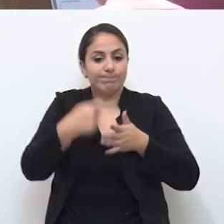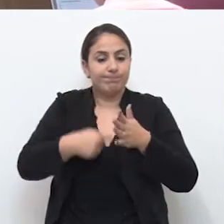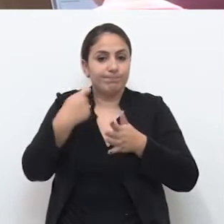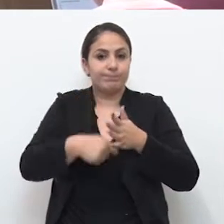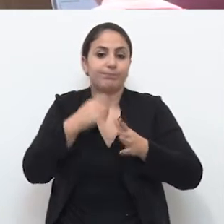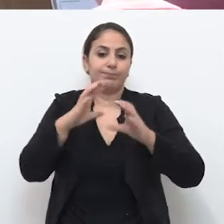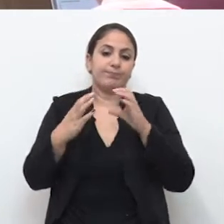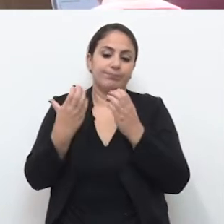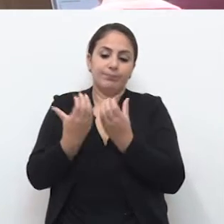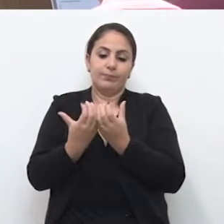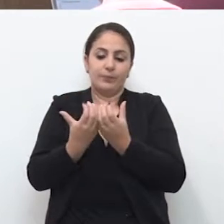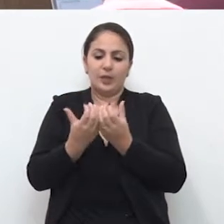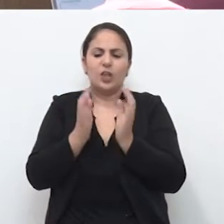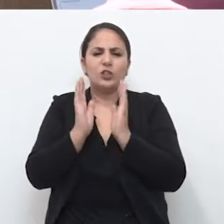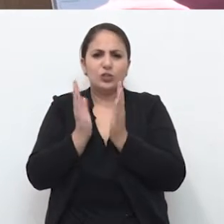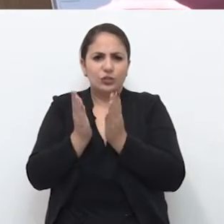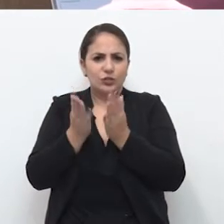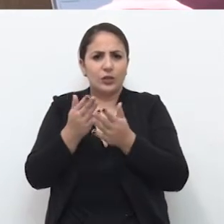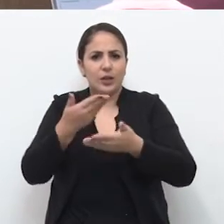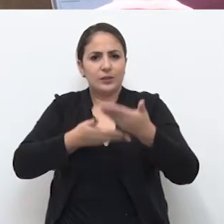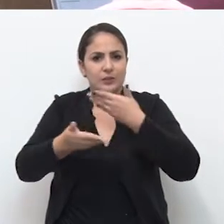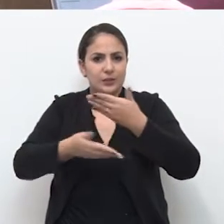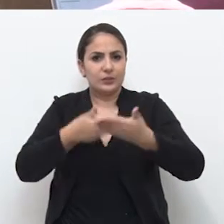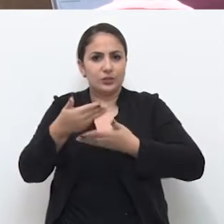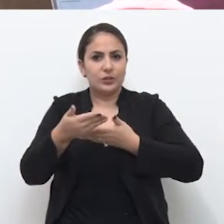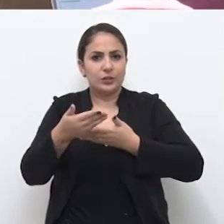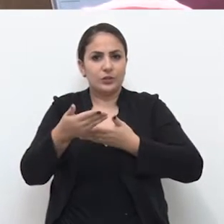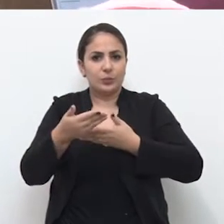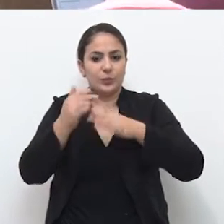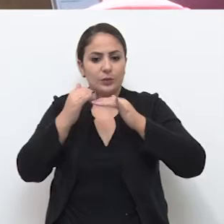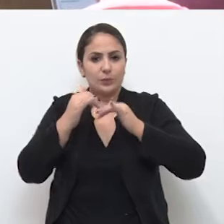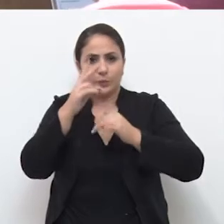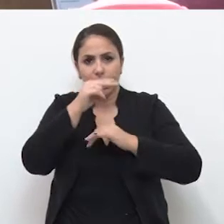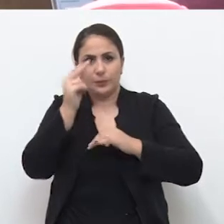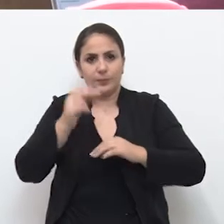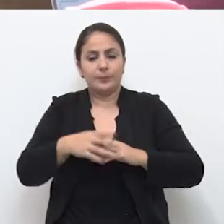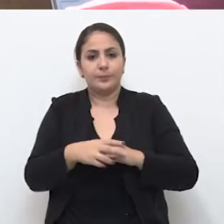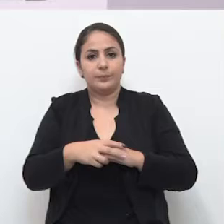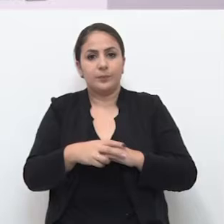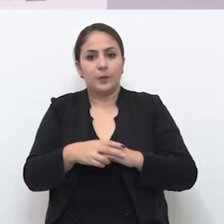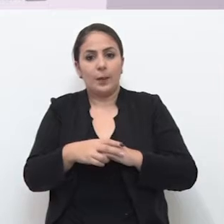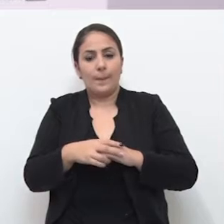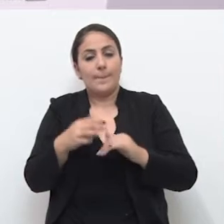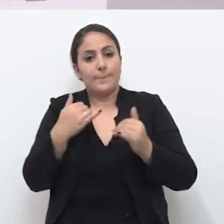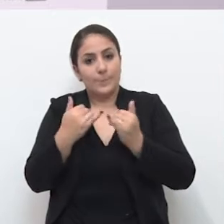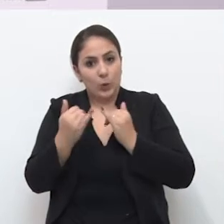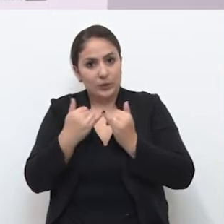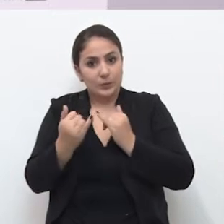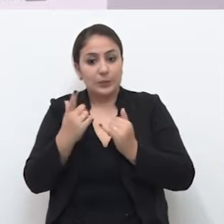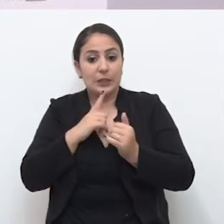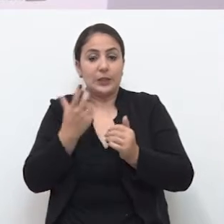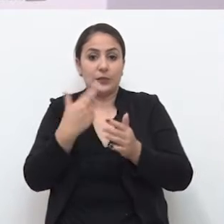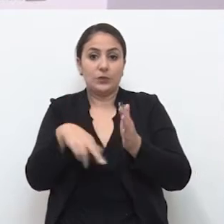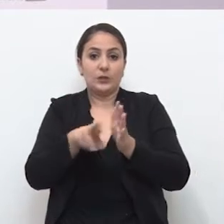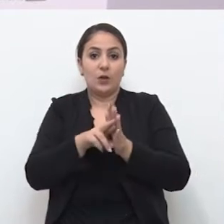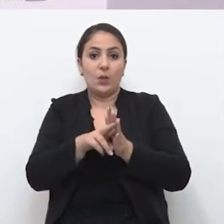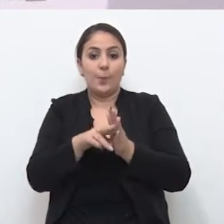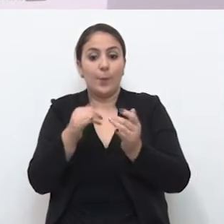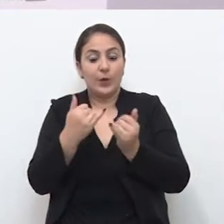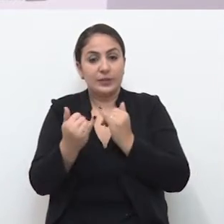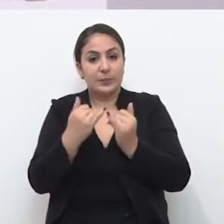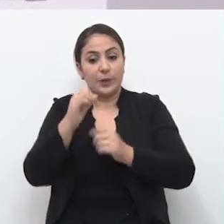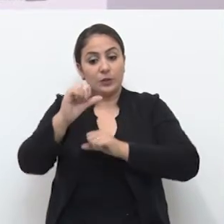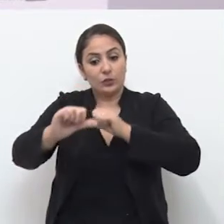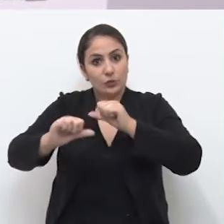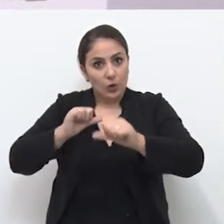algumas reivindicações da comunidade que já foram atendidas pelo Poder Executivo. Tem, por exemplo, a renovação, a troca